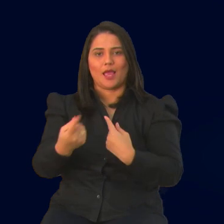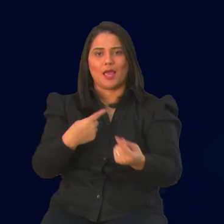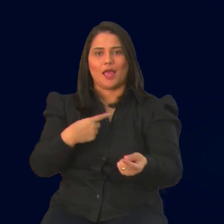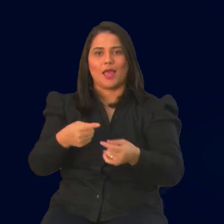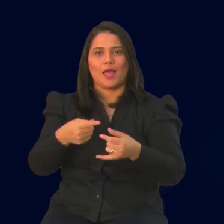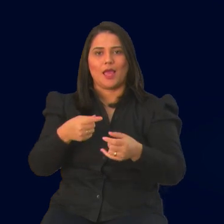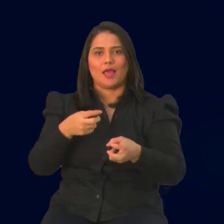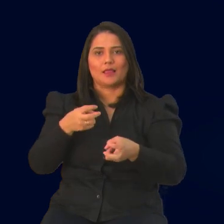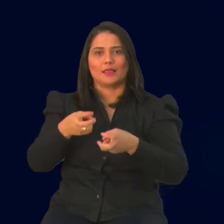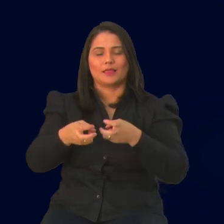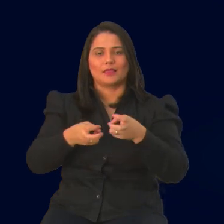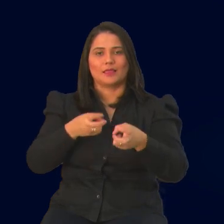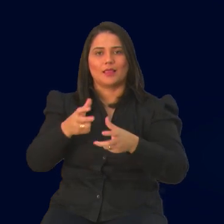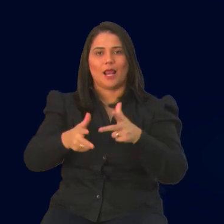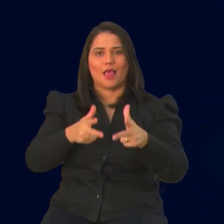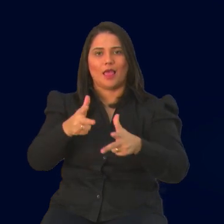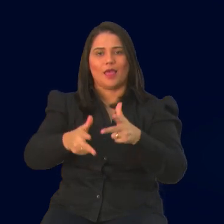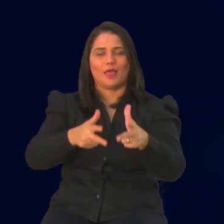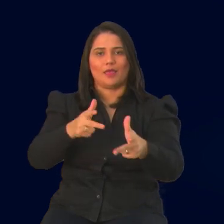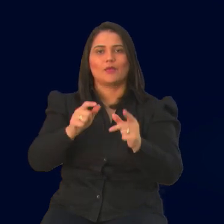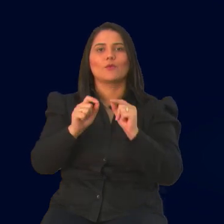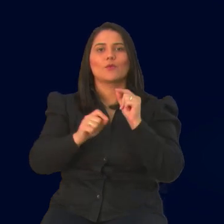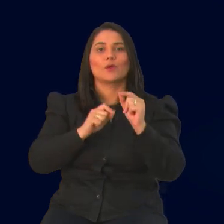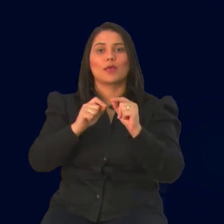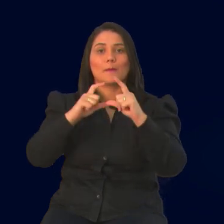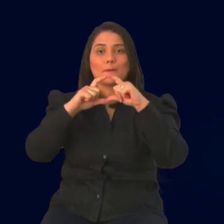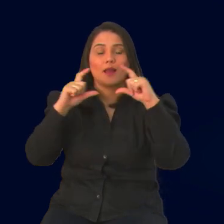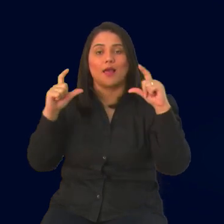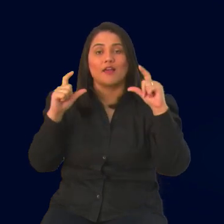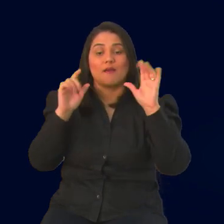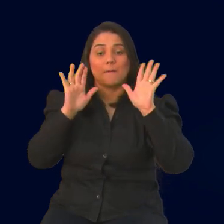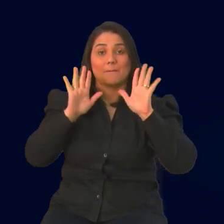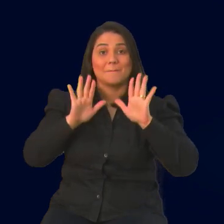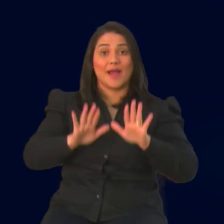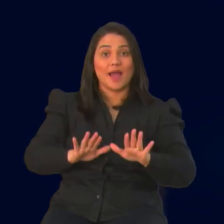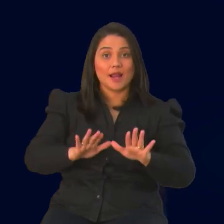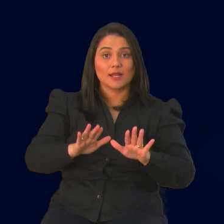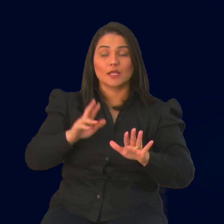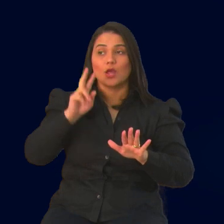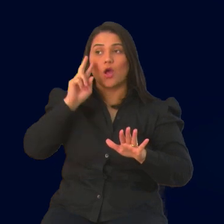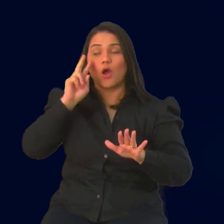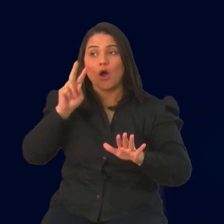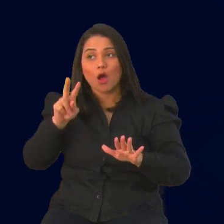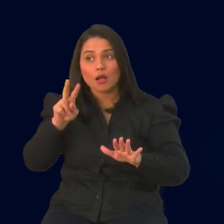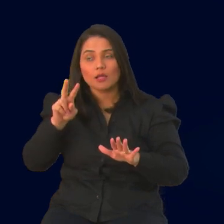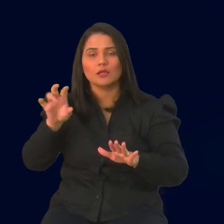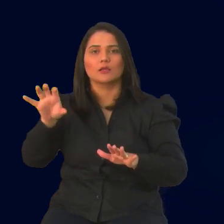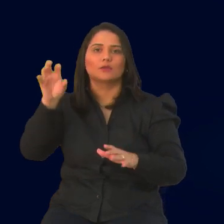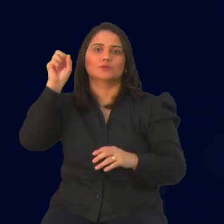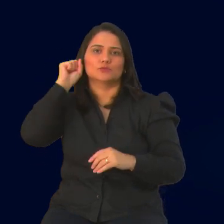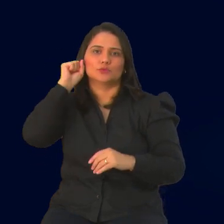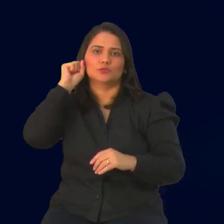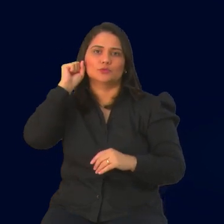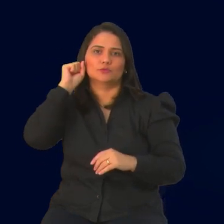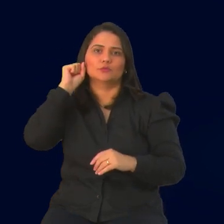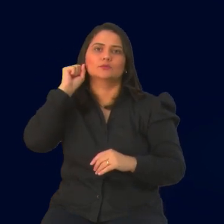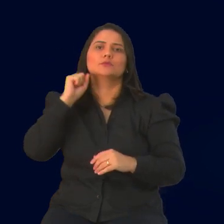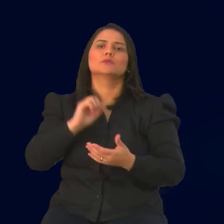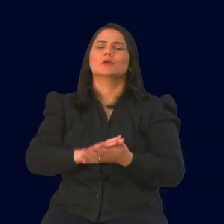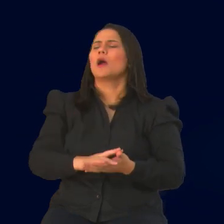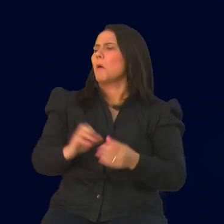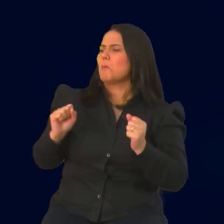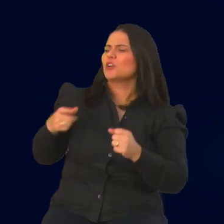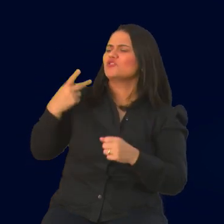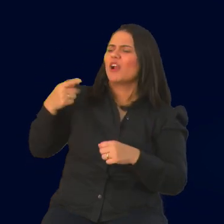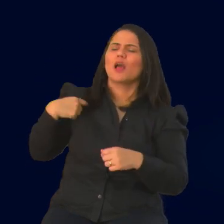Muito obrigada. Pare, olhe e escute a pessoa. Não, pode ir falando que eu estou te ouvindo. Vai falando que eu estou te